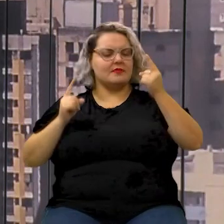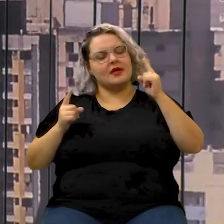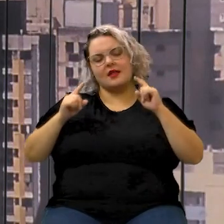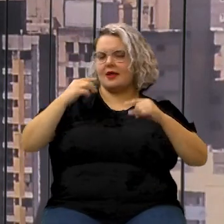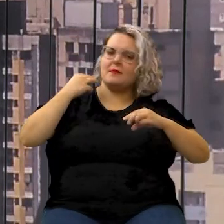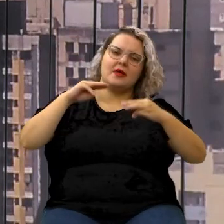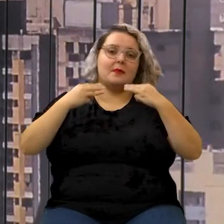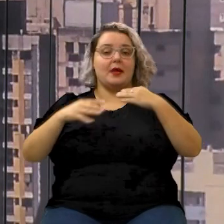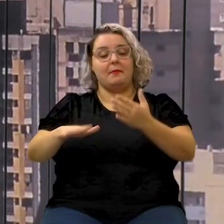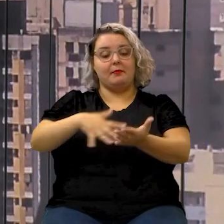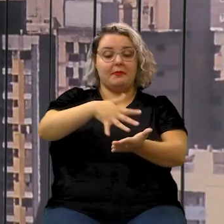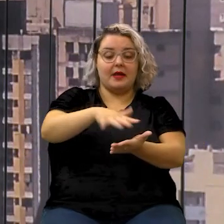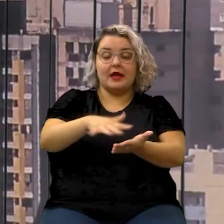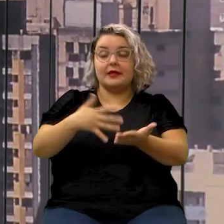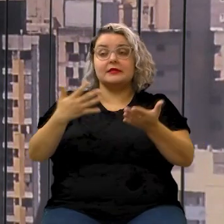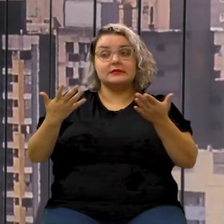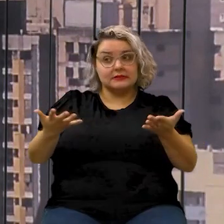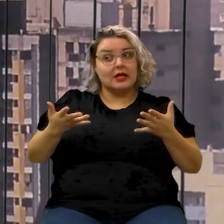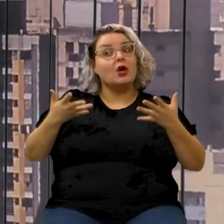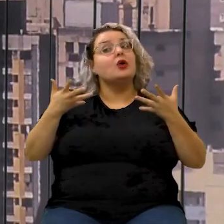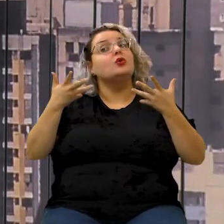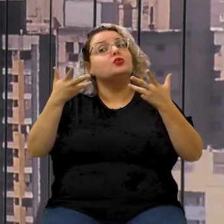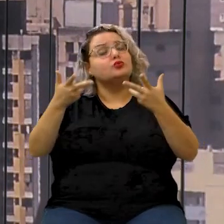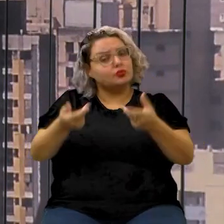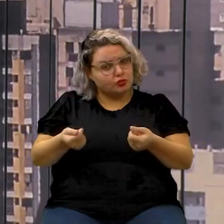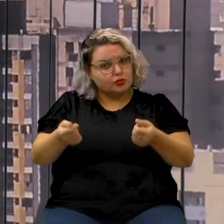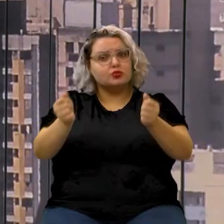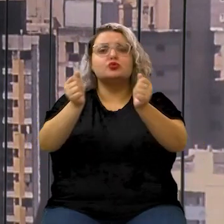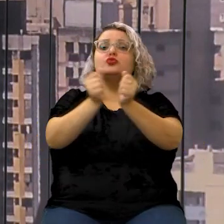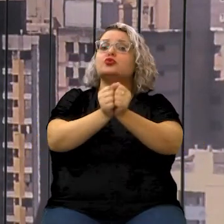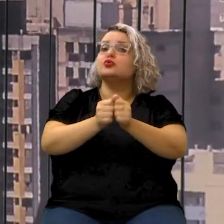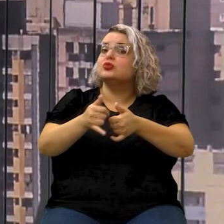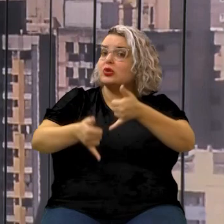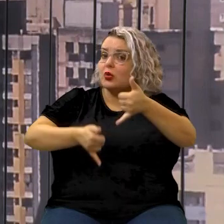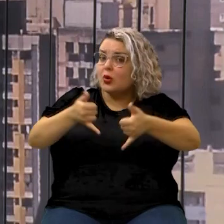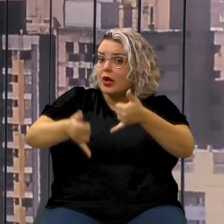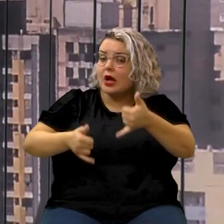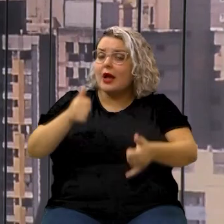aquela música, tem o samba, tudo isso aliado